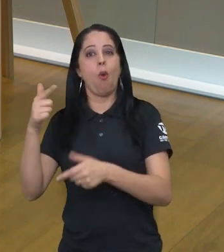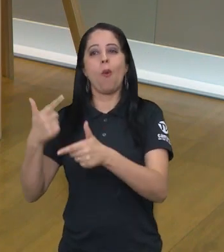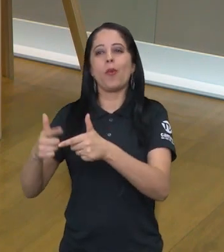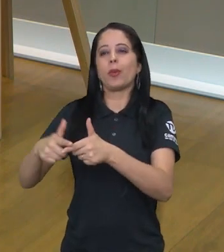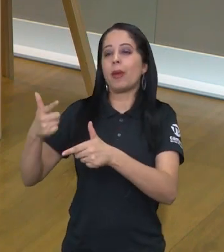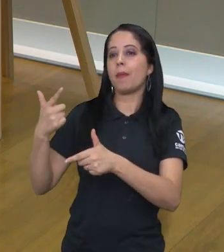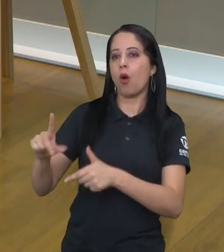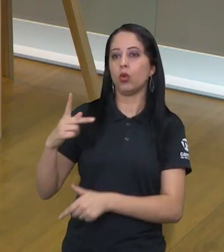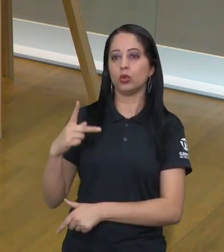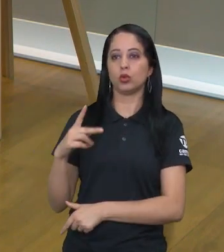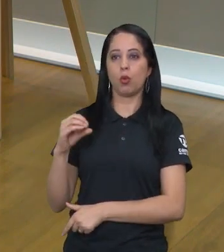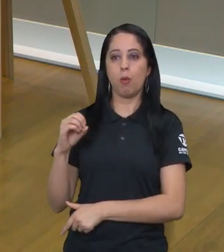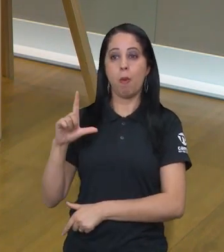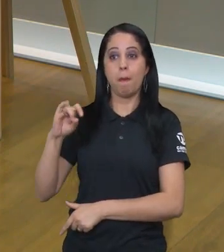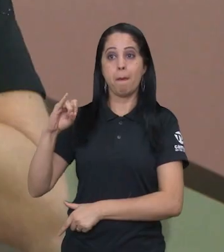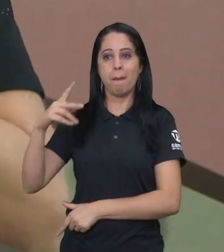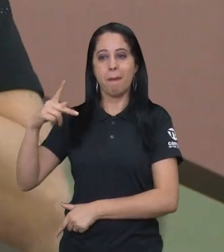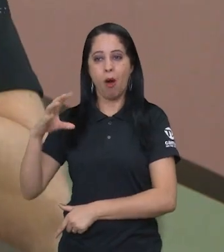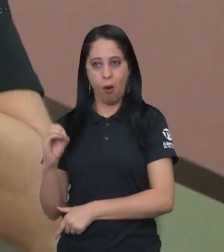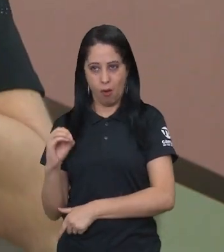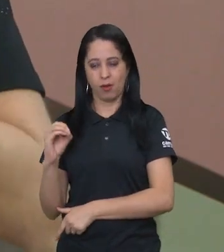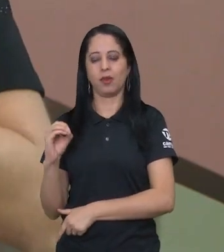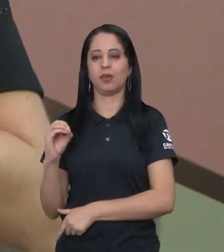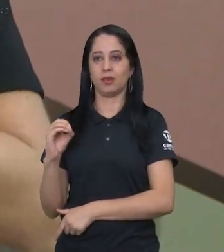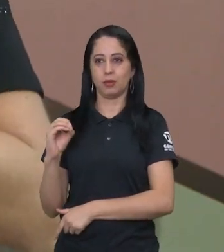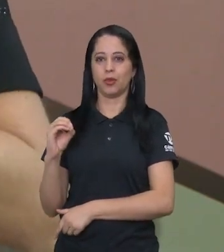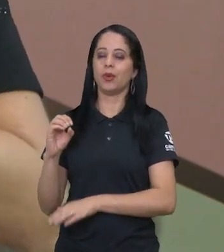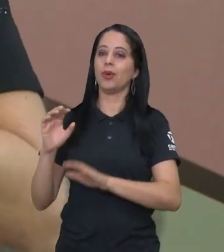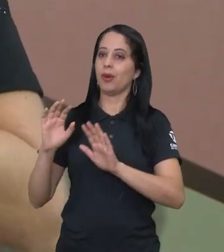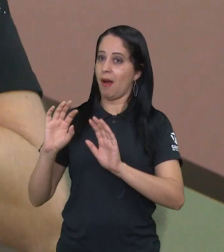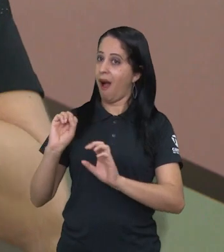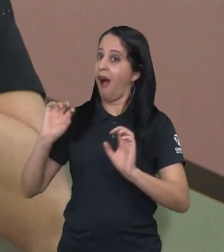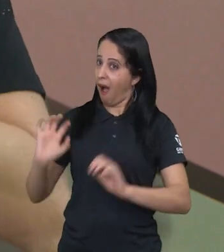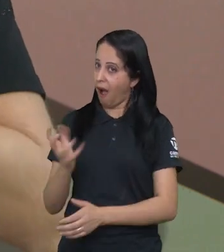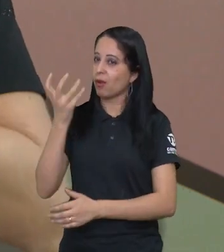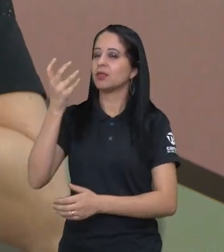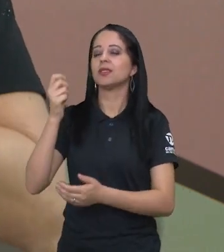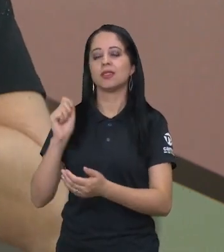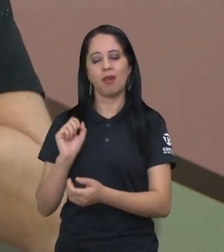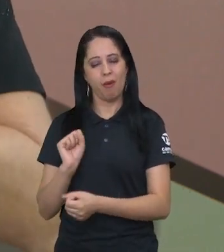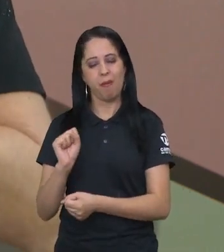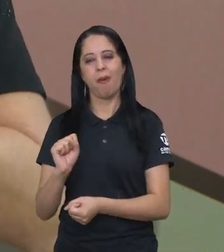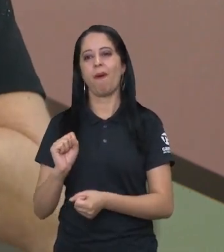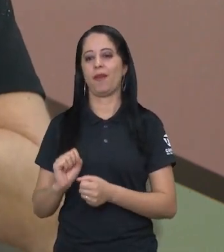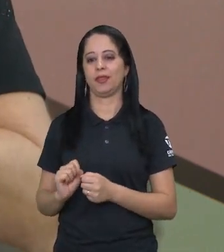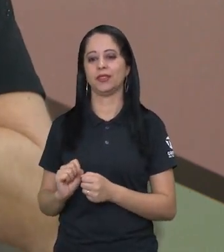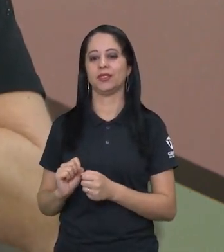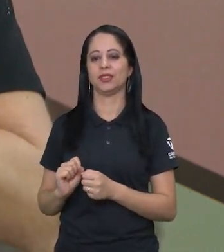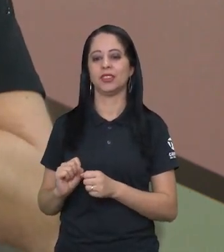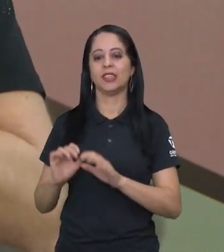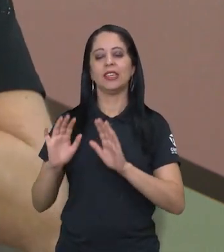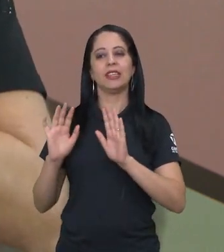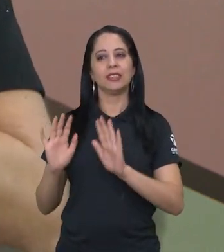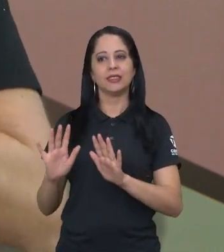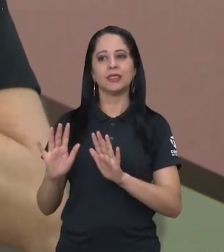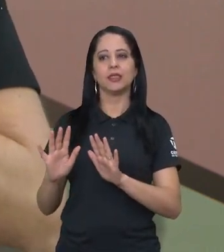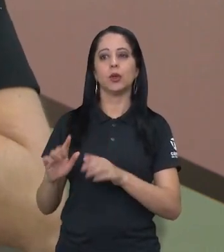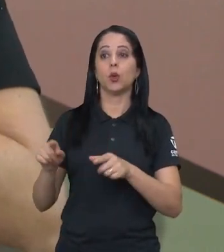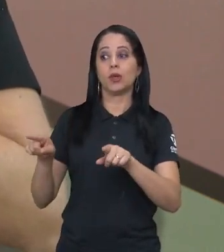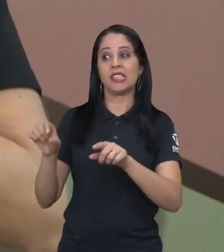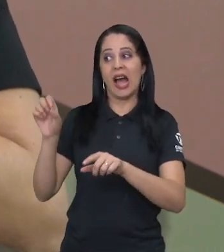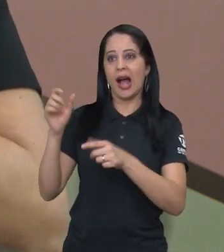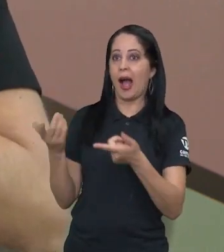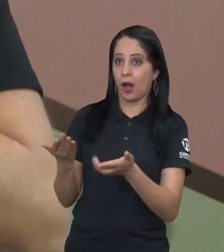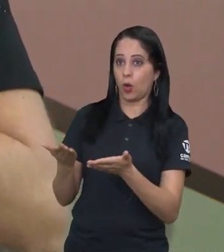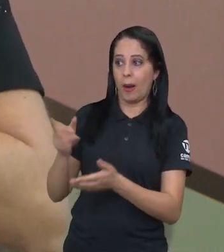problema, pólipo endometrial, é um pouco controverso, mas ainda entra na infertilidade. E quando a gente pensa